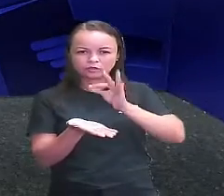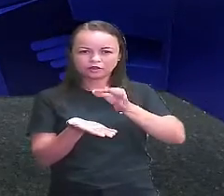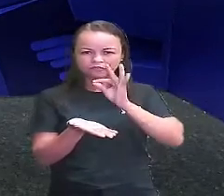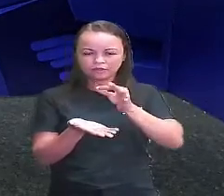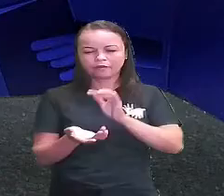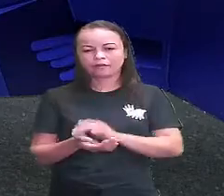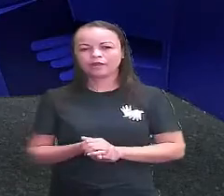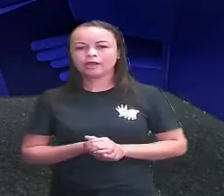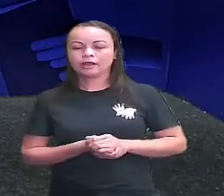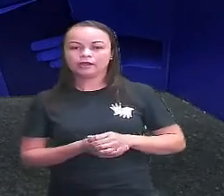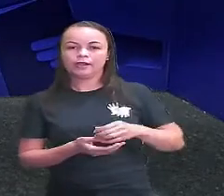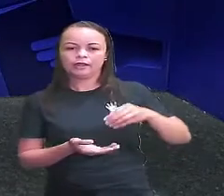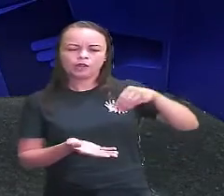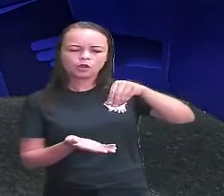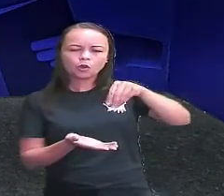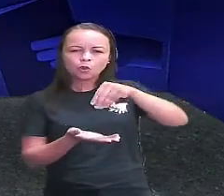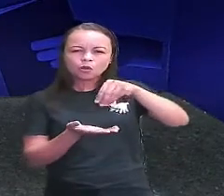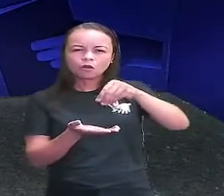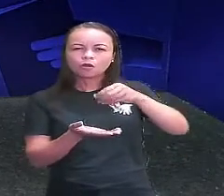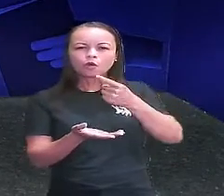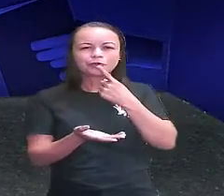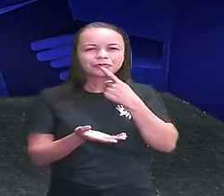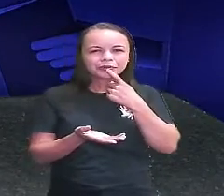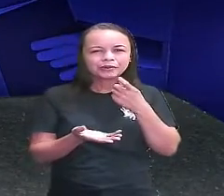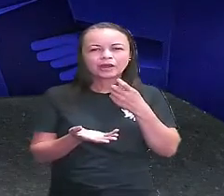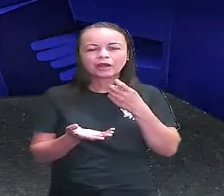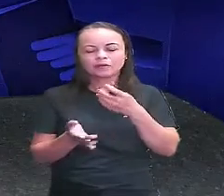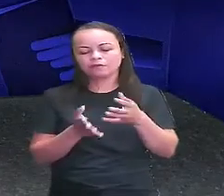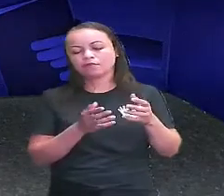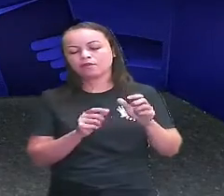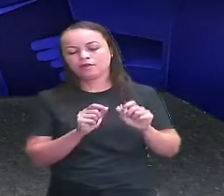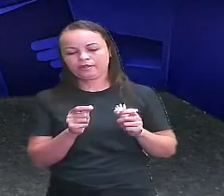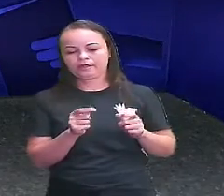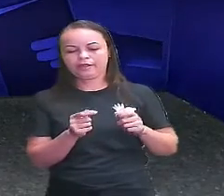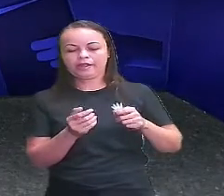Coloral, tá? Giz de cera,